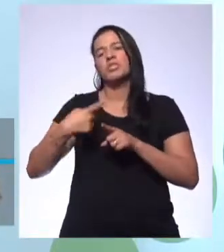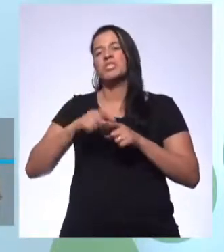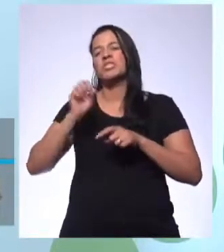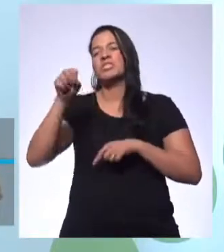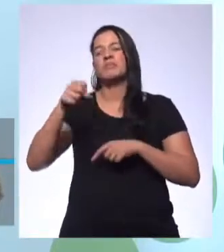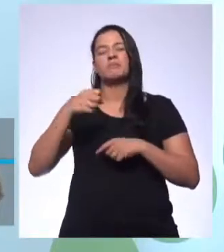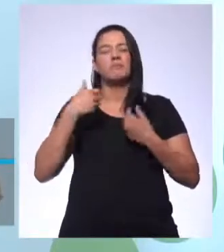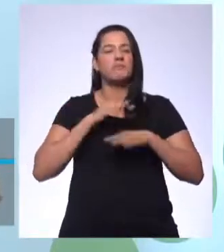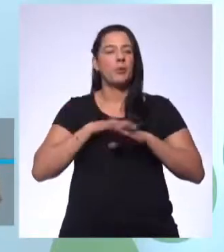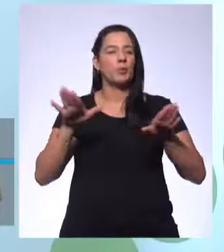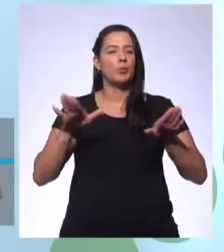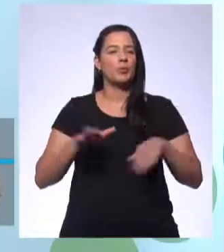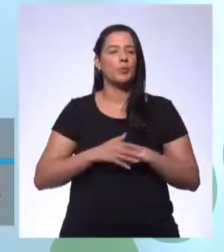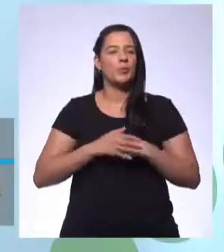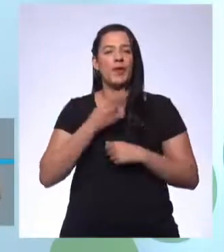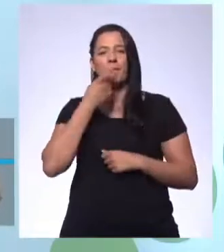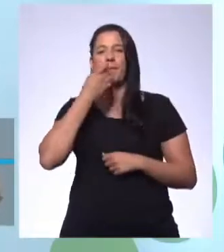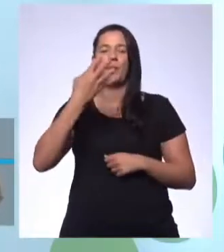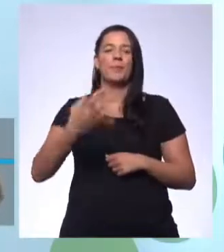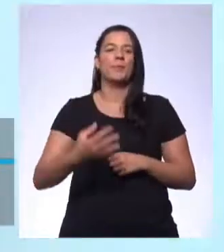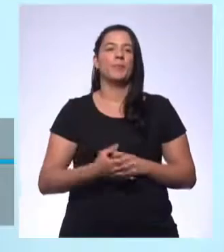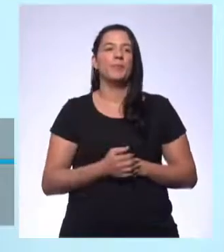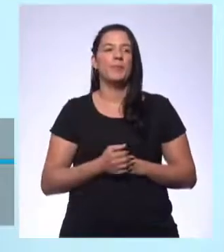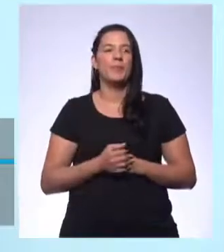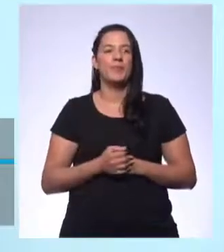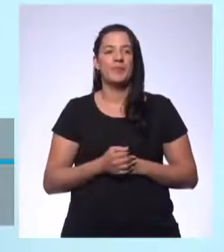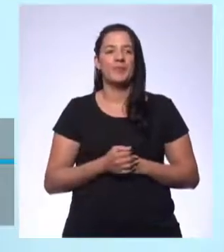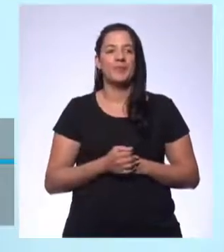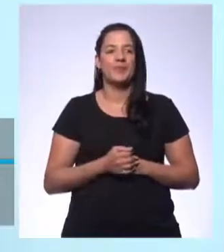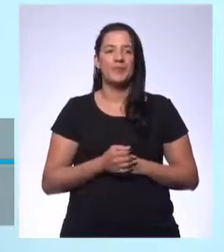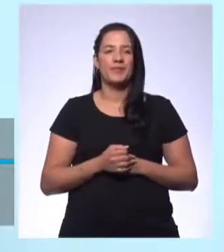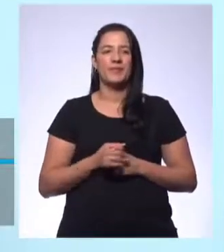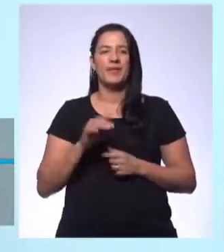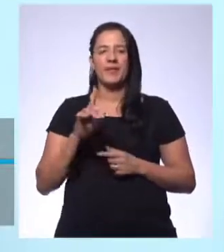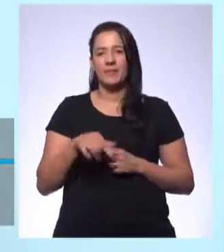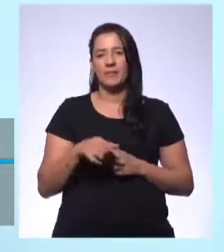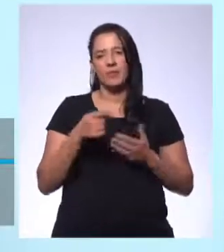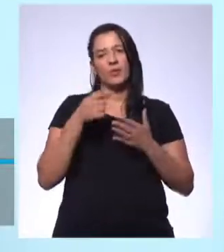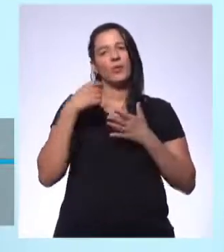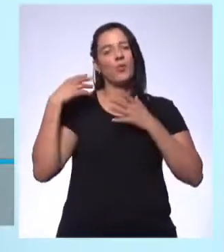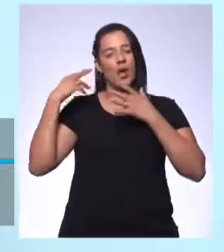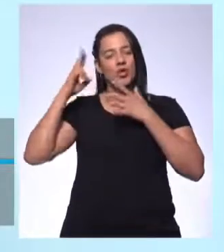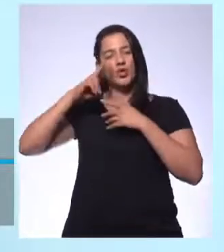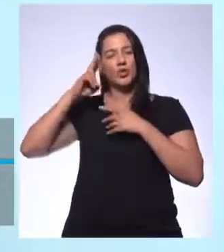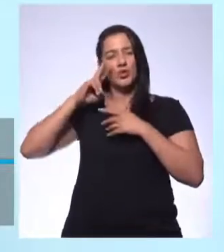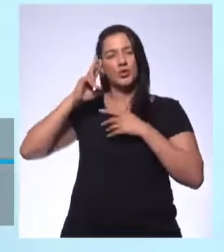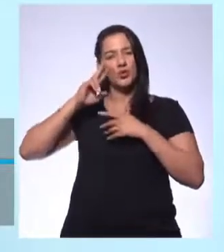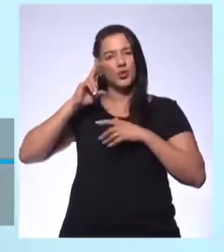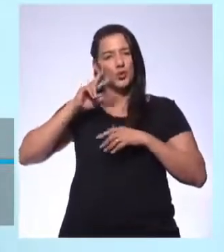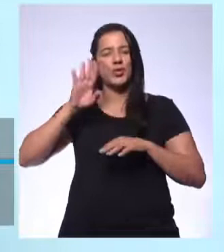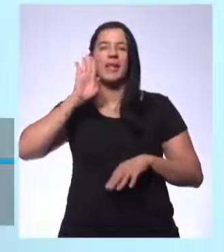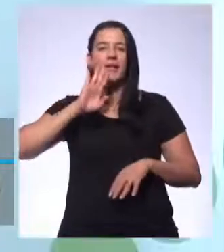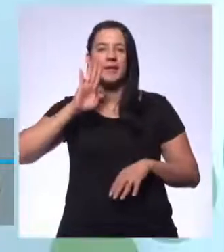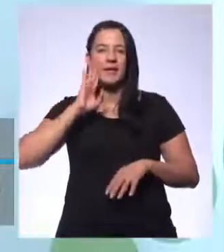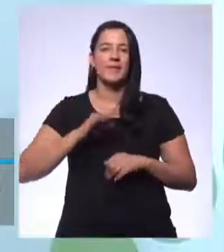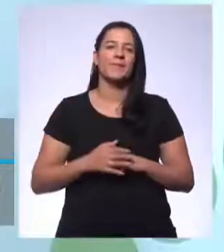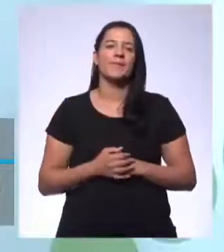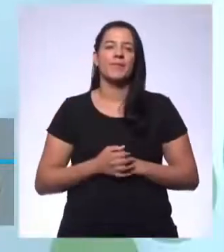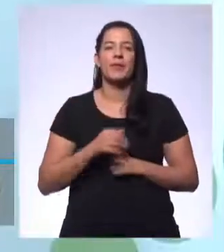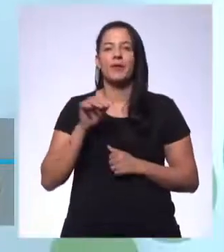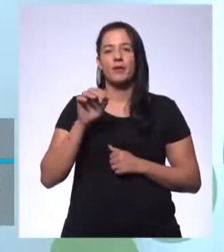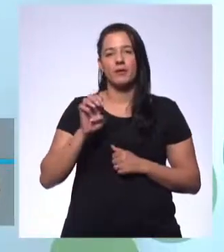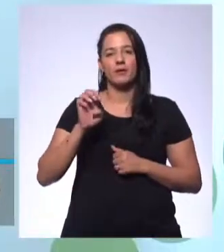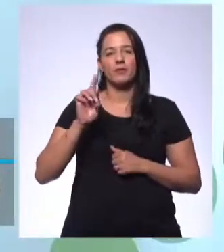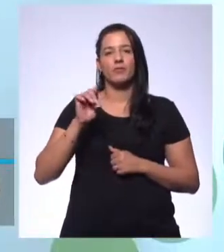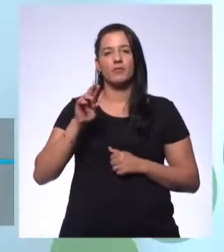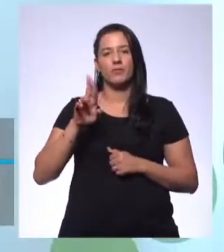né? Pronto. Porque o roteiro é bom é melhor, né? Não vai escrever isso mais, hein? É, porque o roteiro é bom é legal. Porque o roteiro é bom. A Eduarda diz, é um